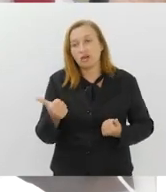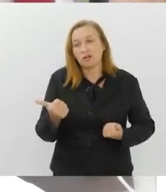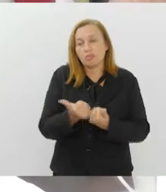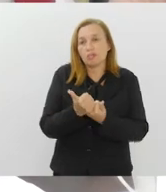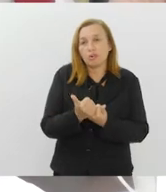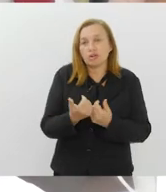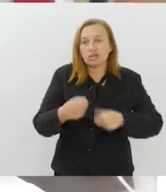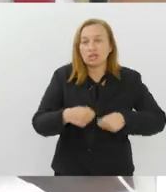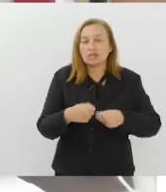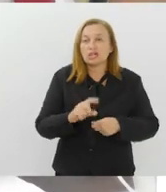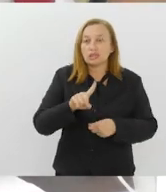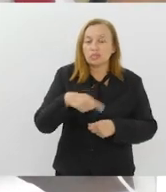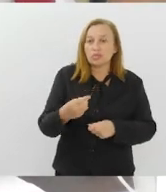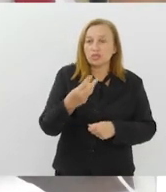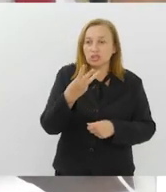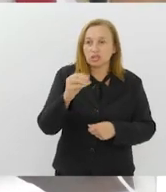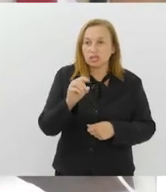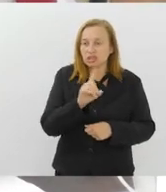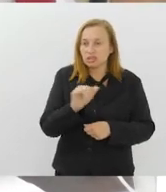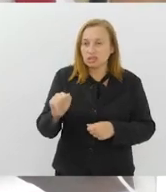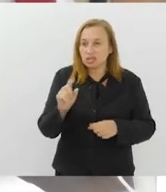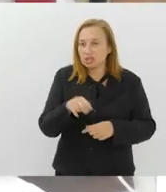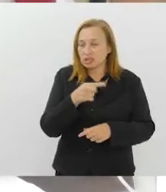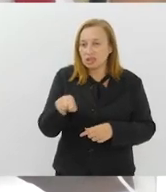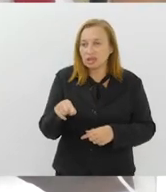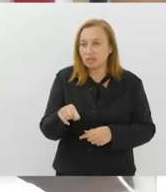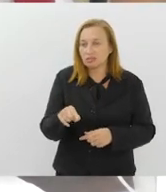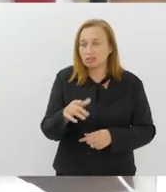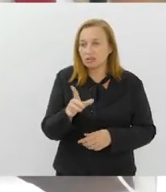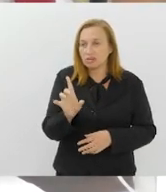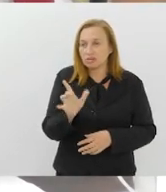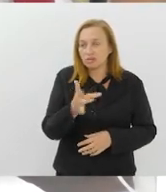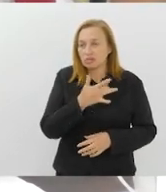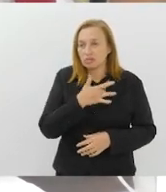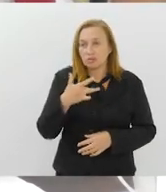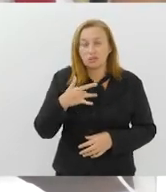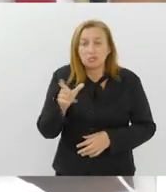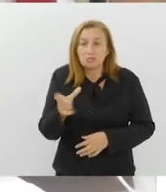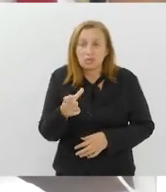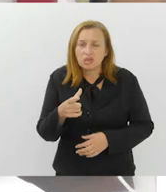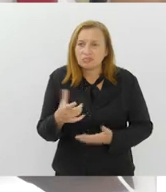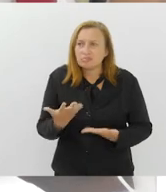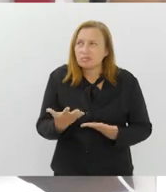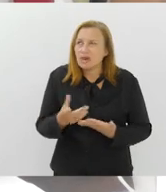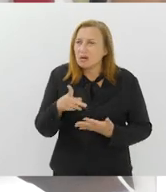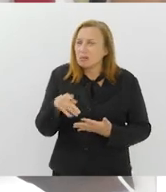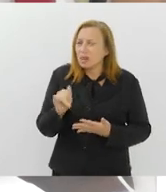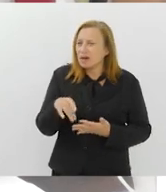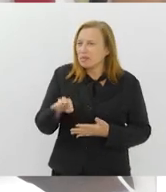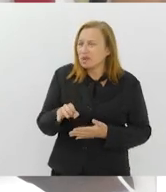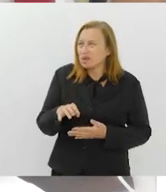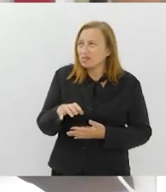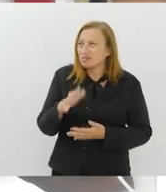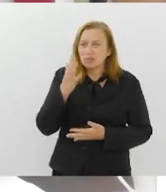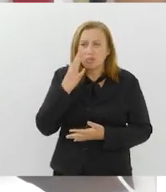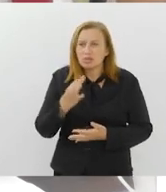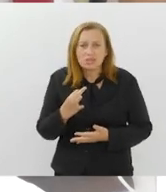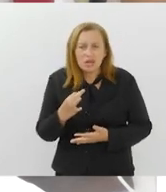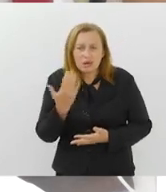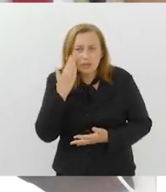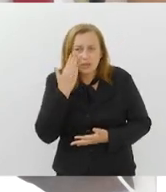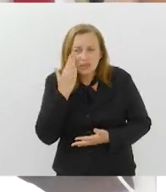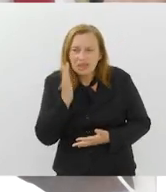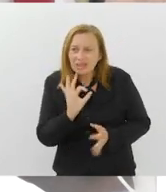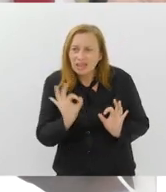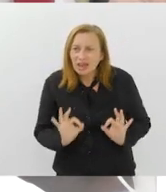dias o seu plano está cancelado. Veja, as mães e pais não têm a menor ideia de que a UB, a OAB, ou o